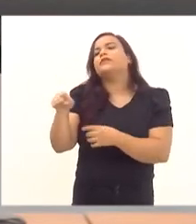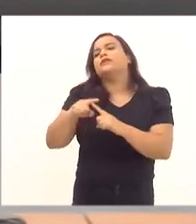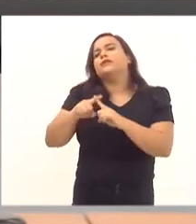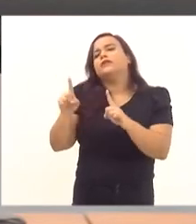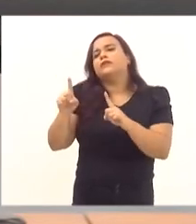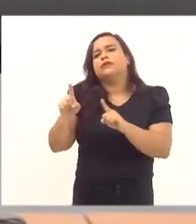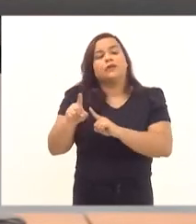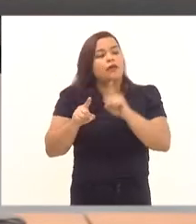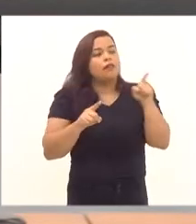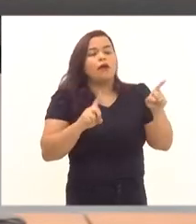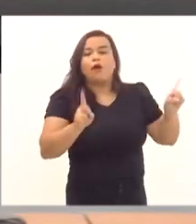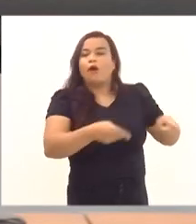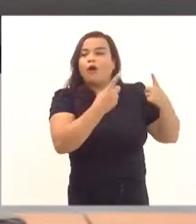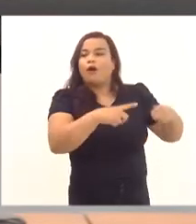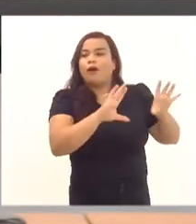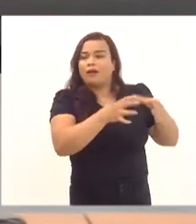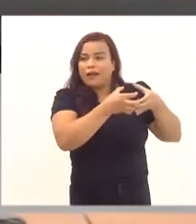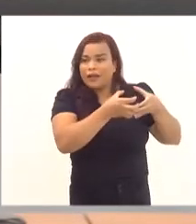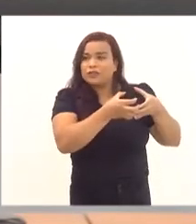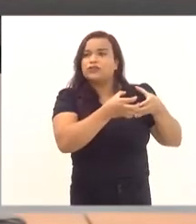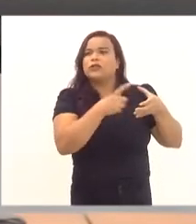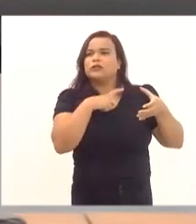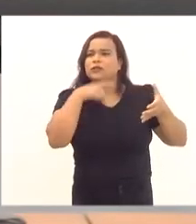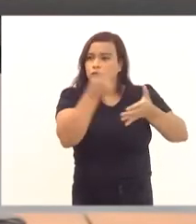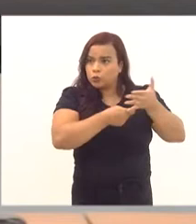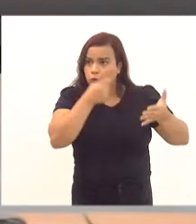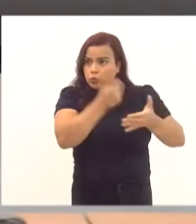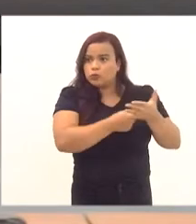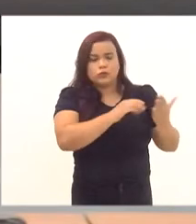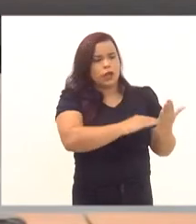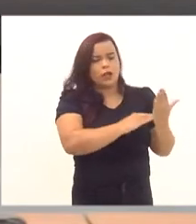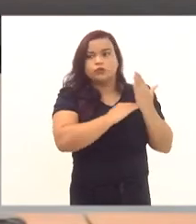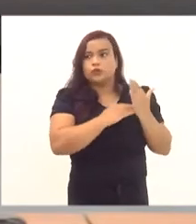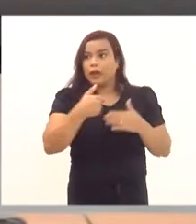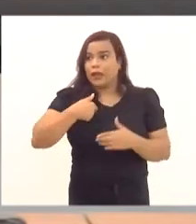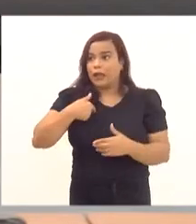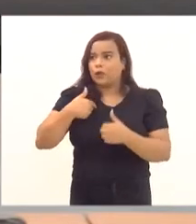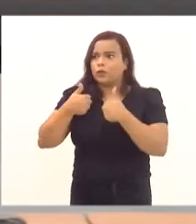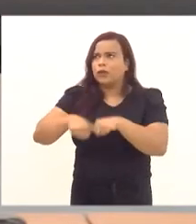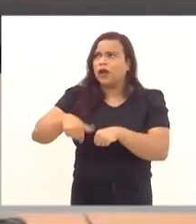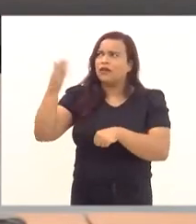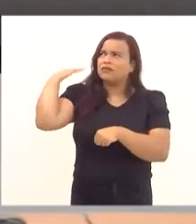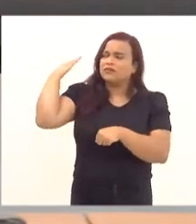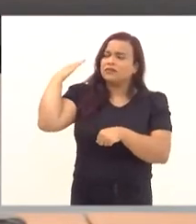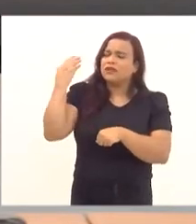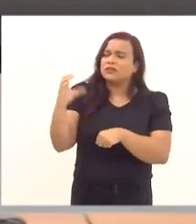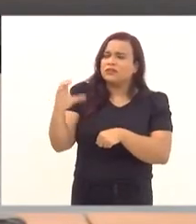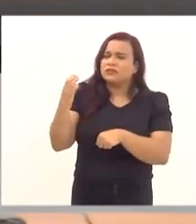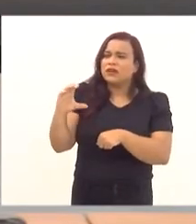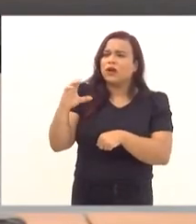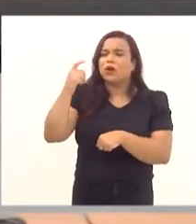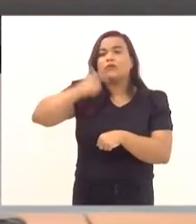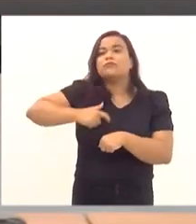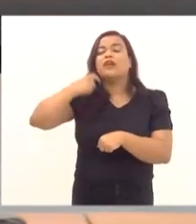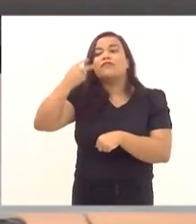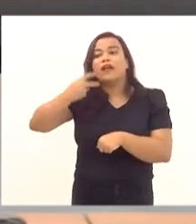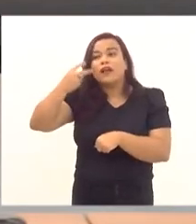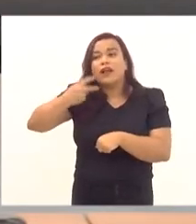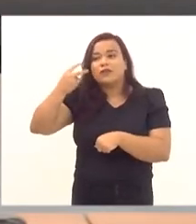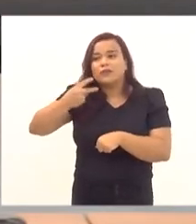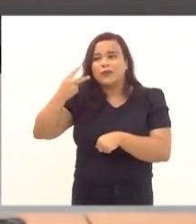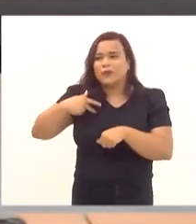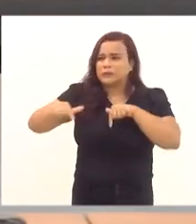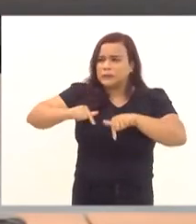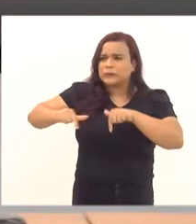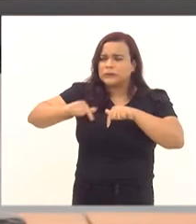festa foi uma grande aliada na luta que nós travamos Mônica eu era vereadora ainda na cidade de Niterói e nós iniciamos uma